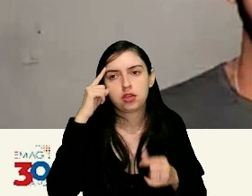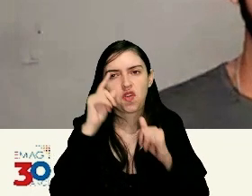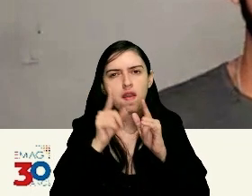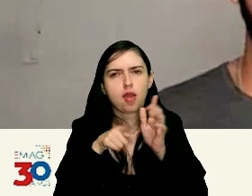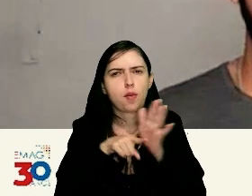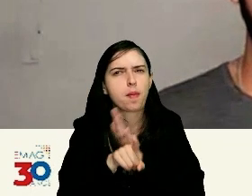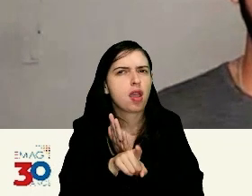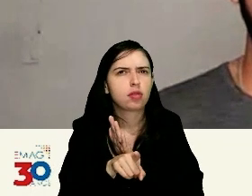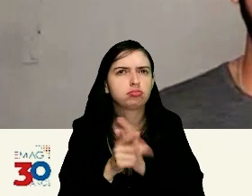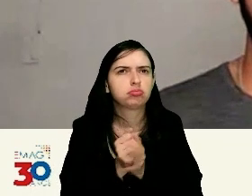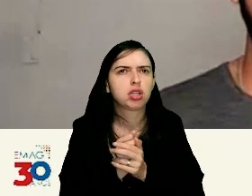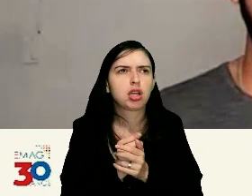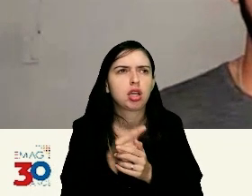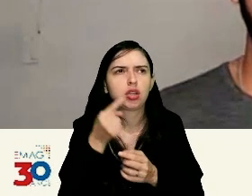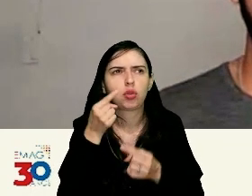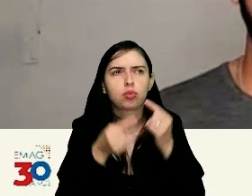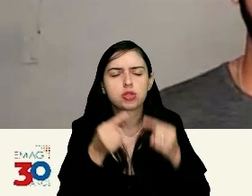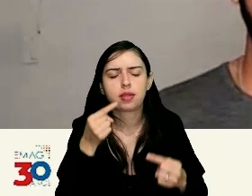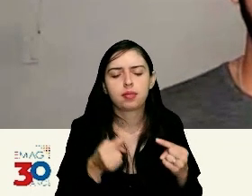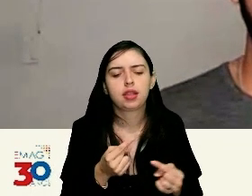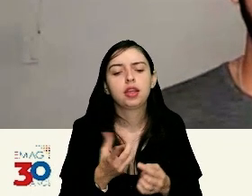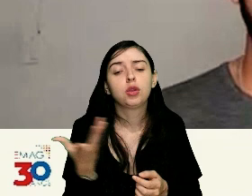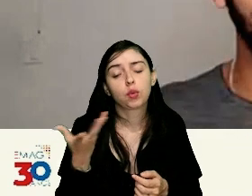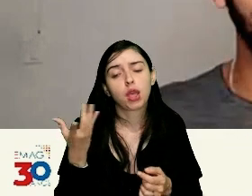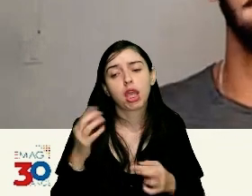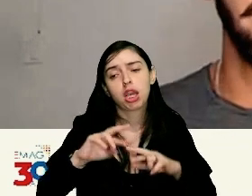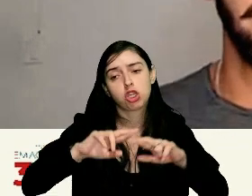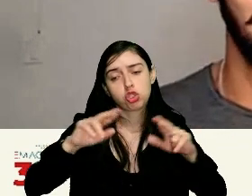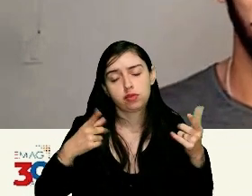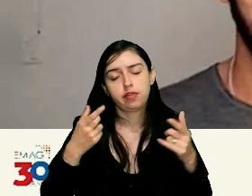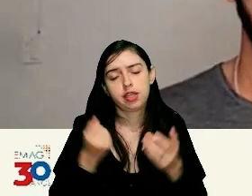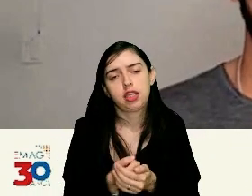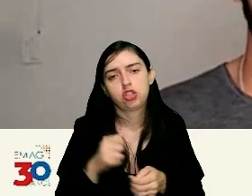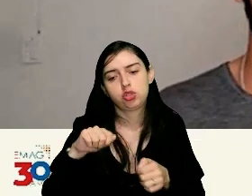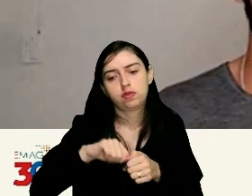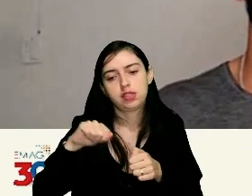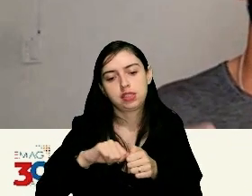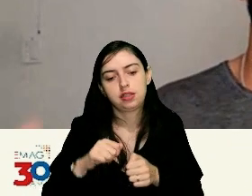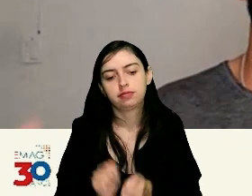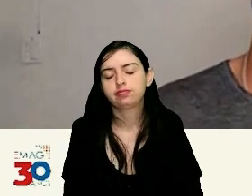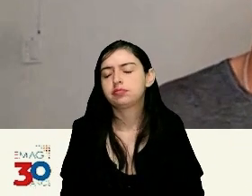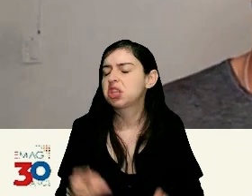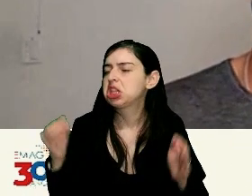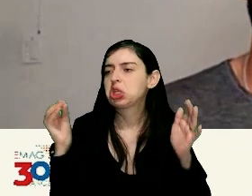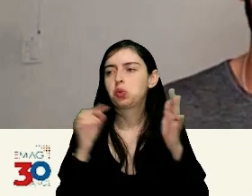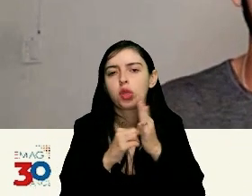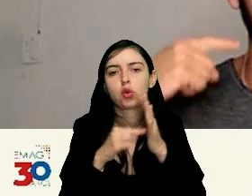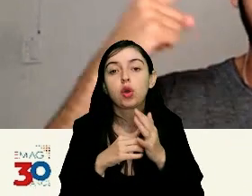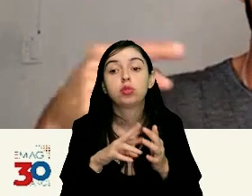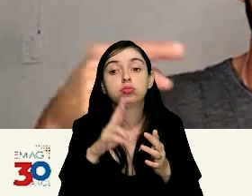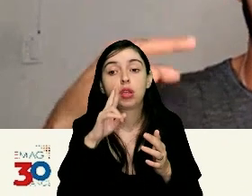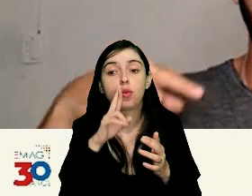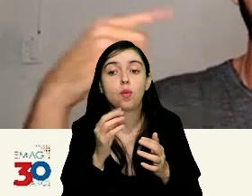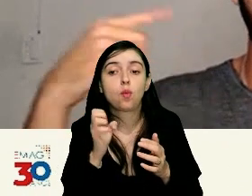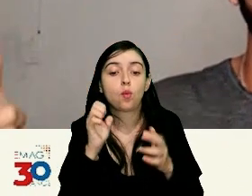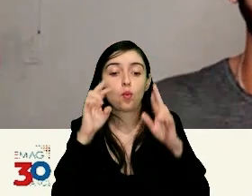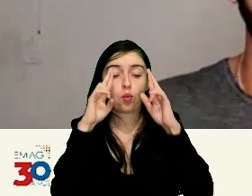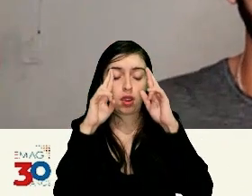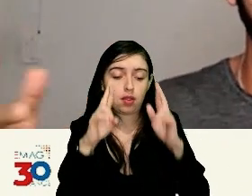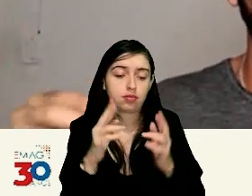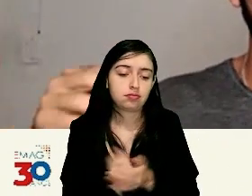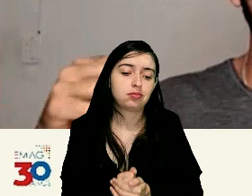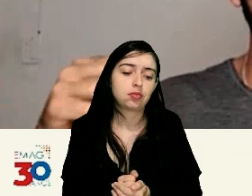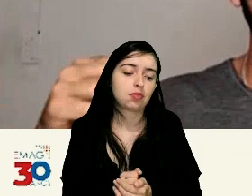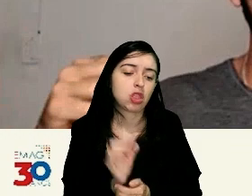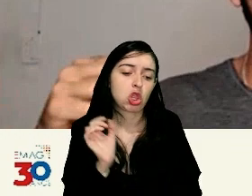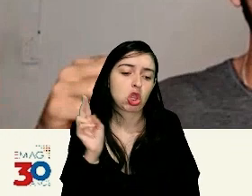diferente. Talvez não se encontre esse reconhecimento. Algo natural dos seres humanos, né? Nosso cérebro ele funciona como um